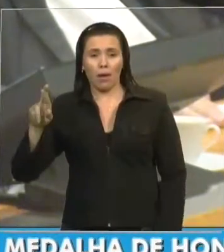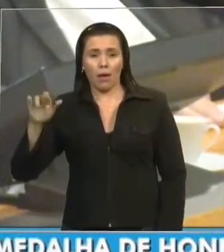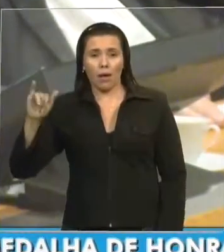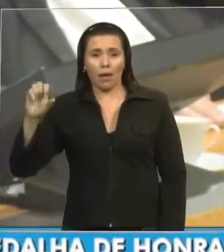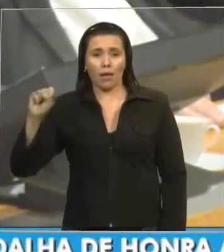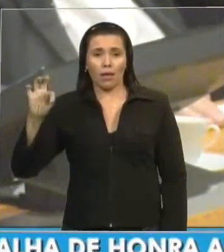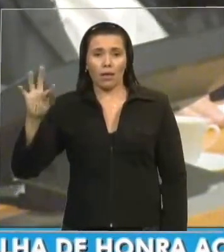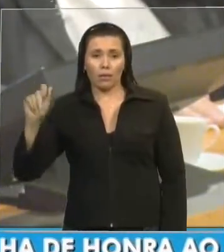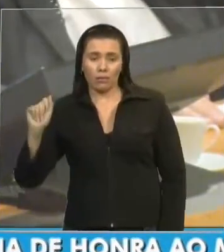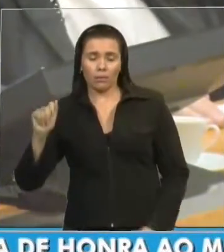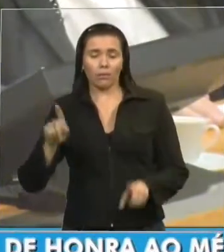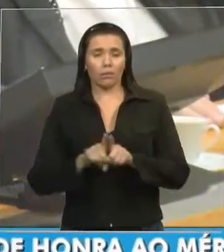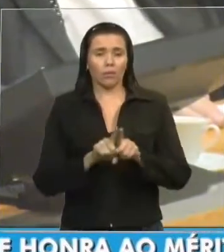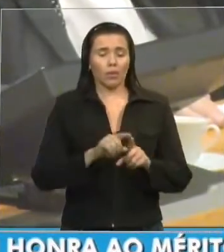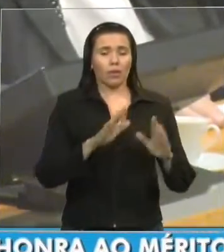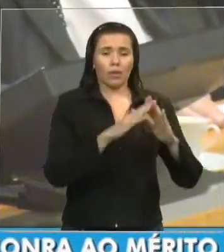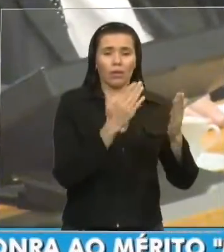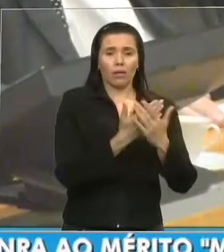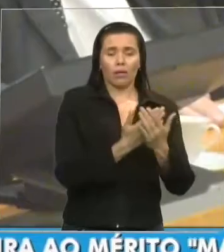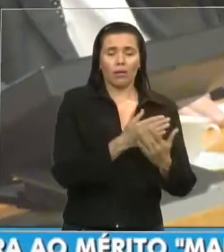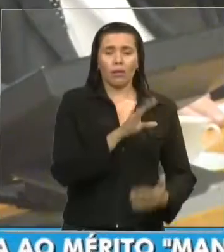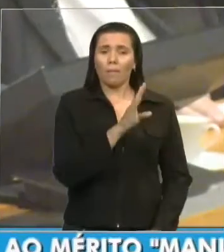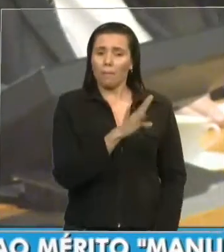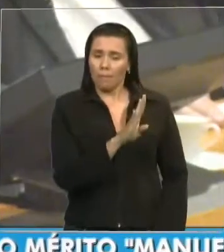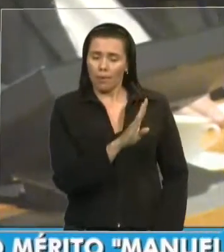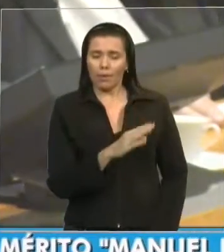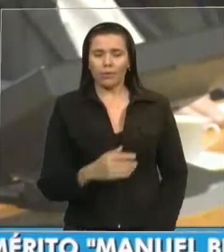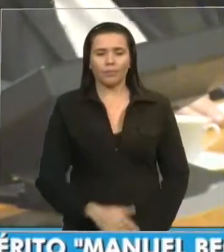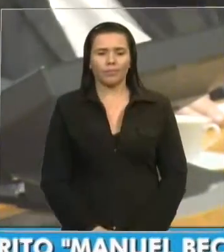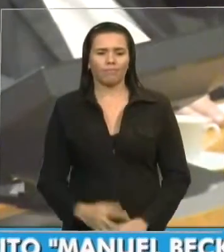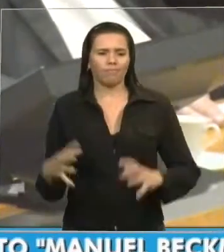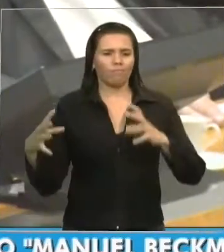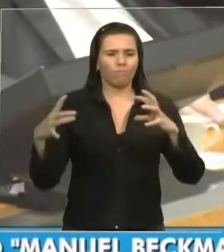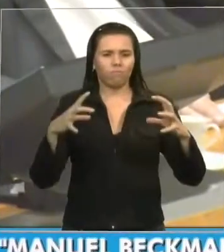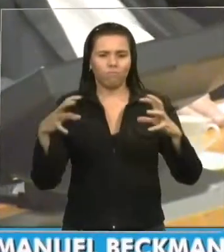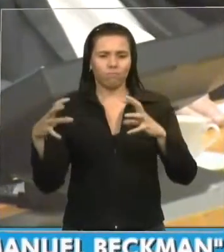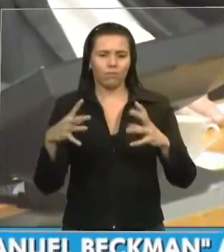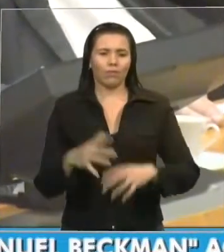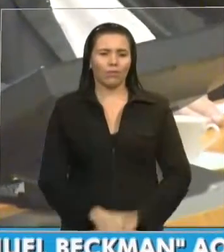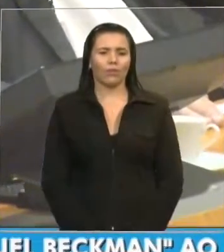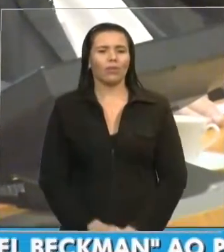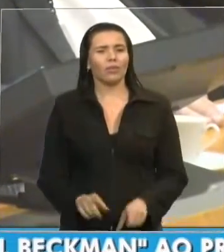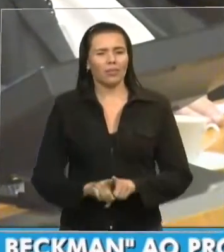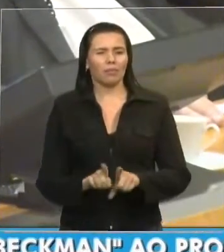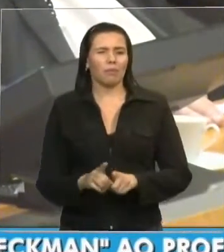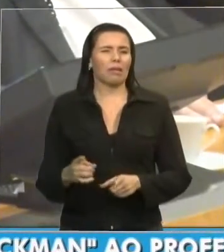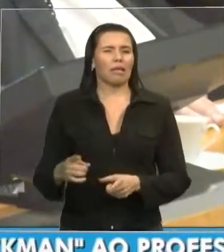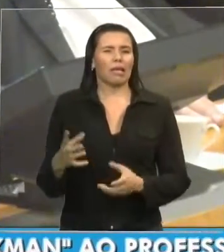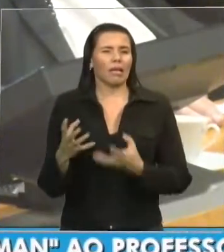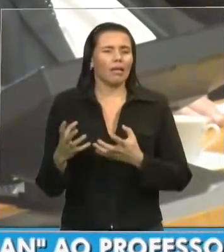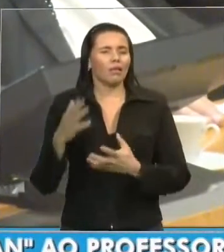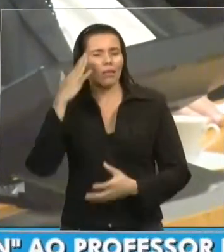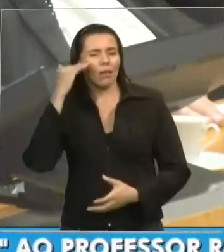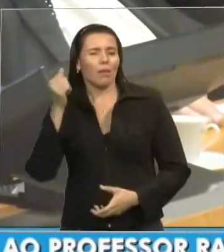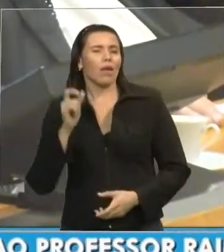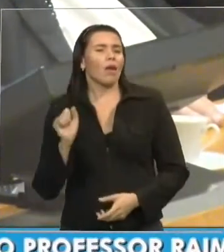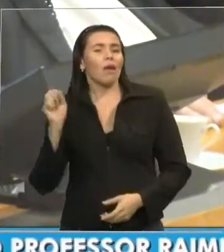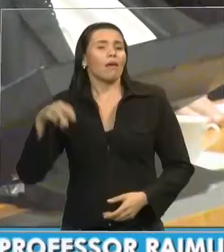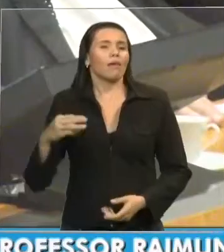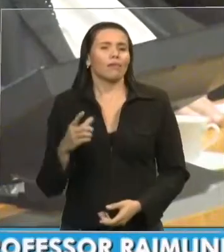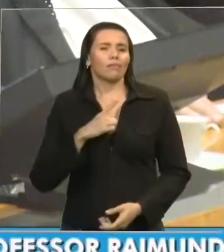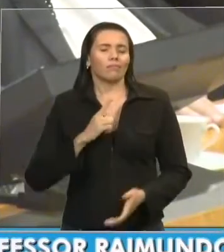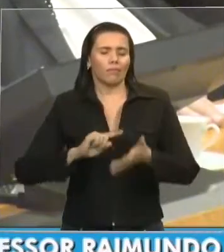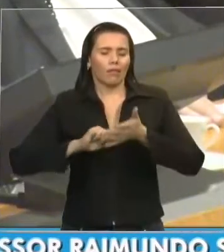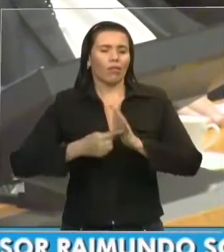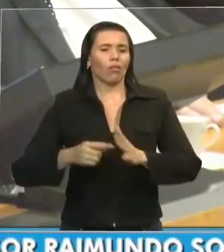os boletins de uma escola e da outra. E, na época, eu me lembro que quando a primeira reunião